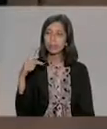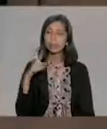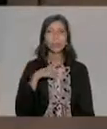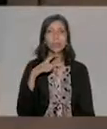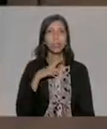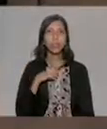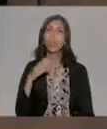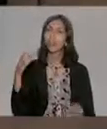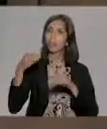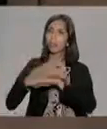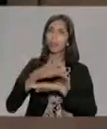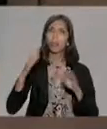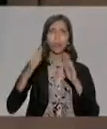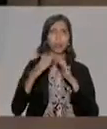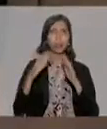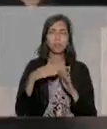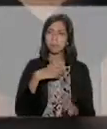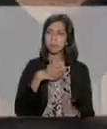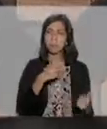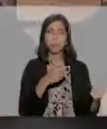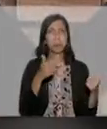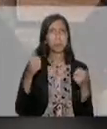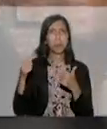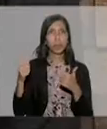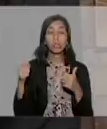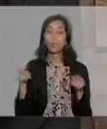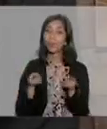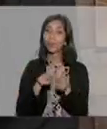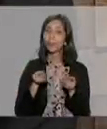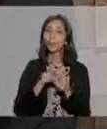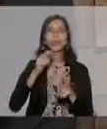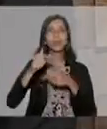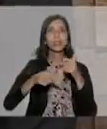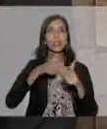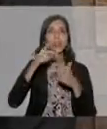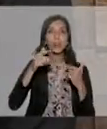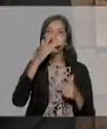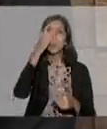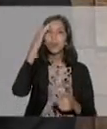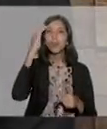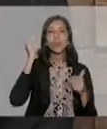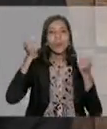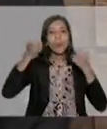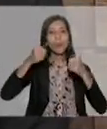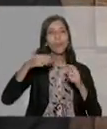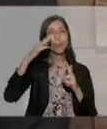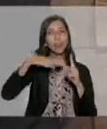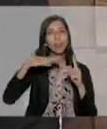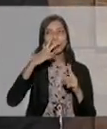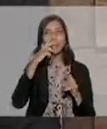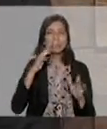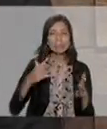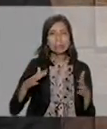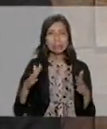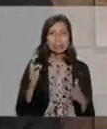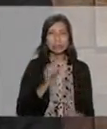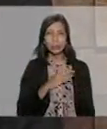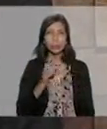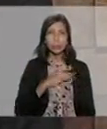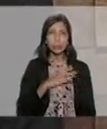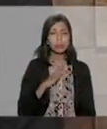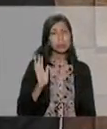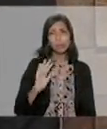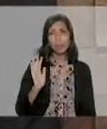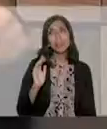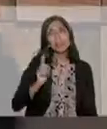que inclusive as reuniões eram na casa dele, eu me sentia E trabalhar com uma pessoa que era pra você um ídolo, fazia você meio que tremer na base? Não, quando